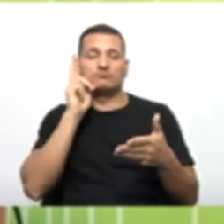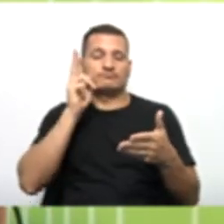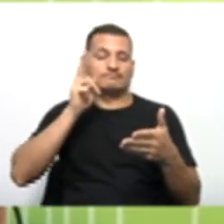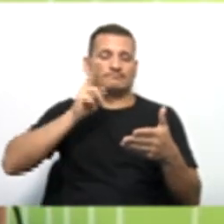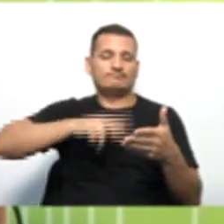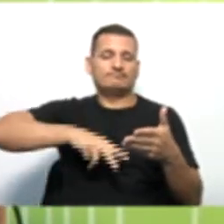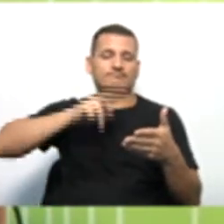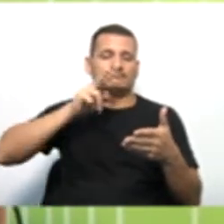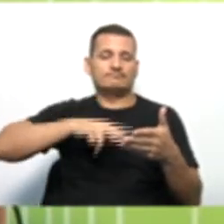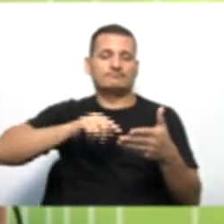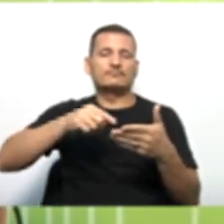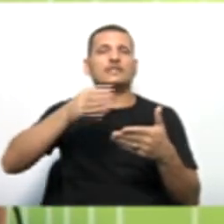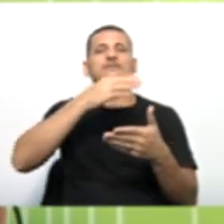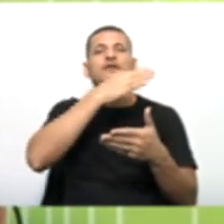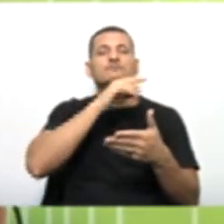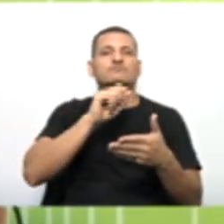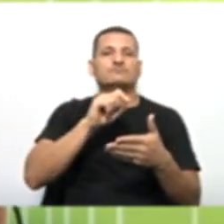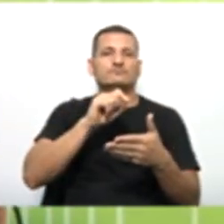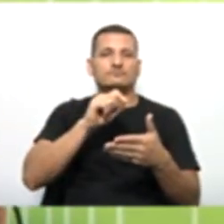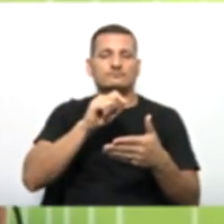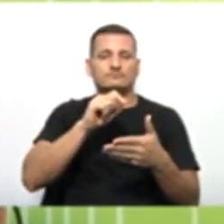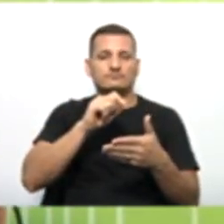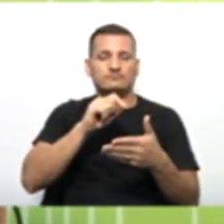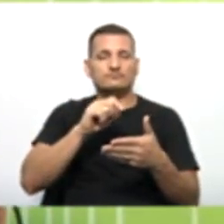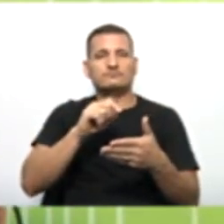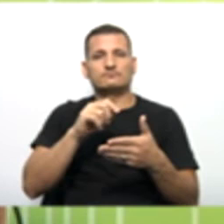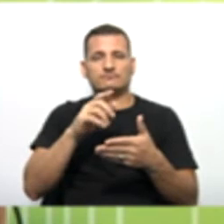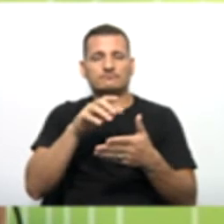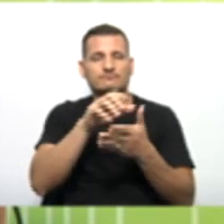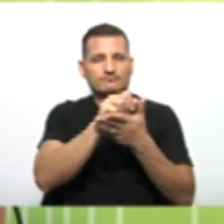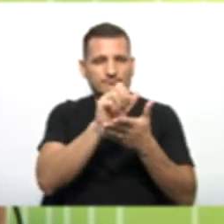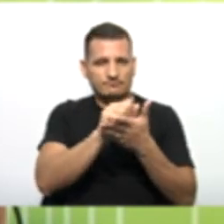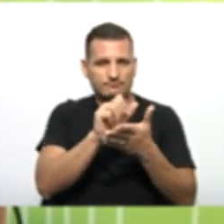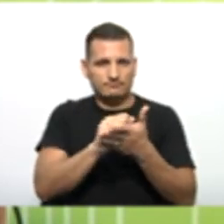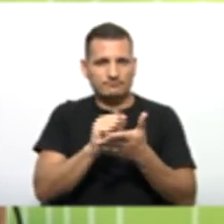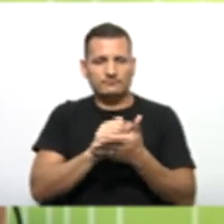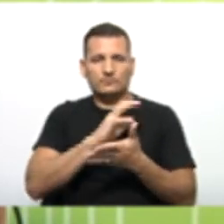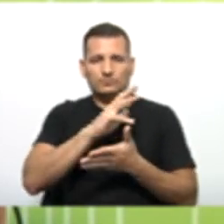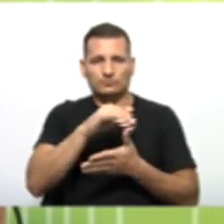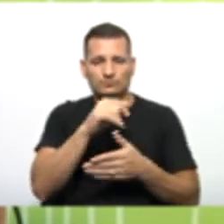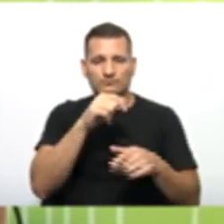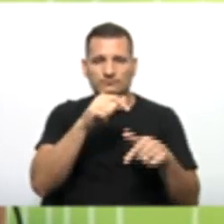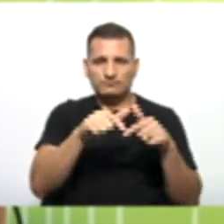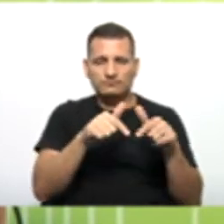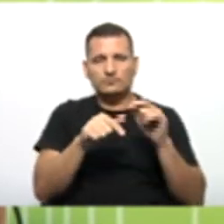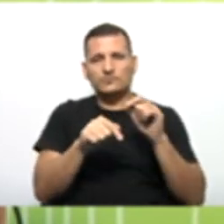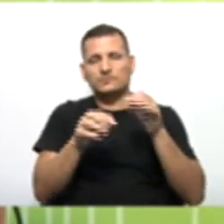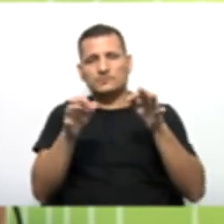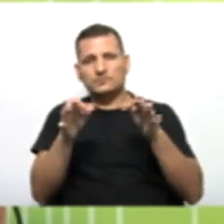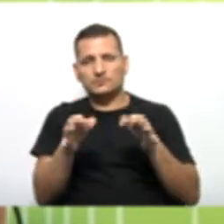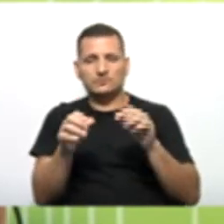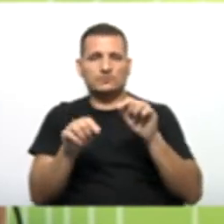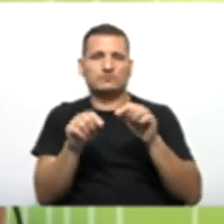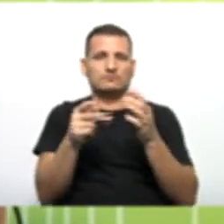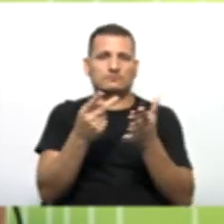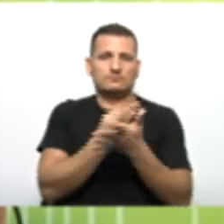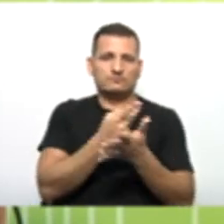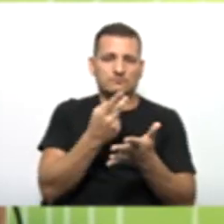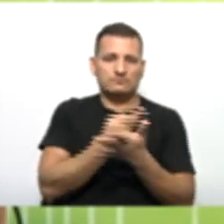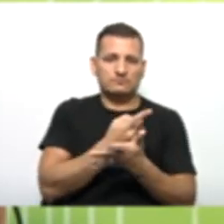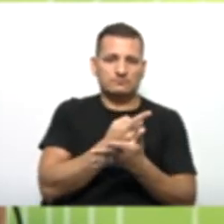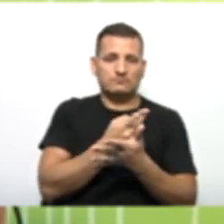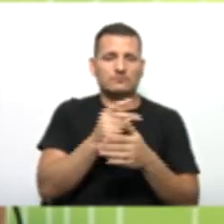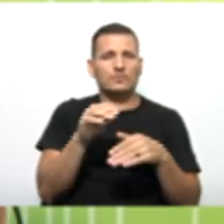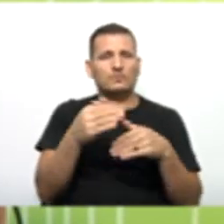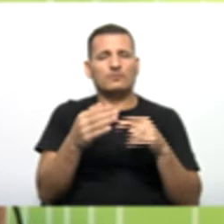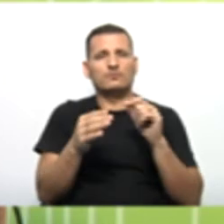aquela olhada no passado. Então eu vou mapear tudo que foi executado, o que deu certo, o que deu errado, quais são os